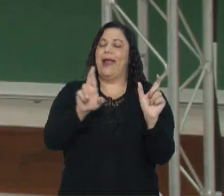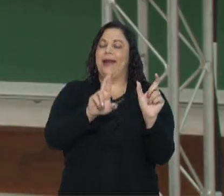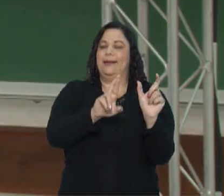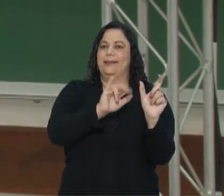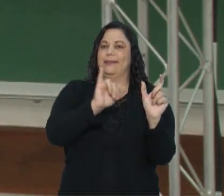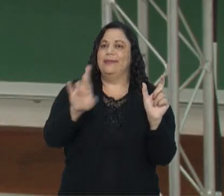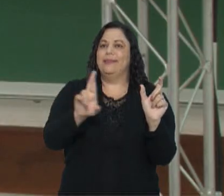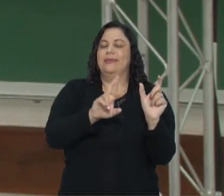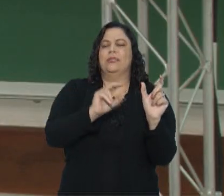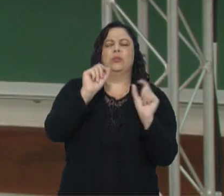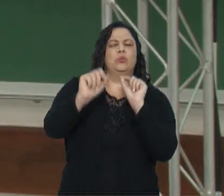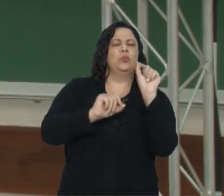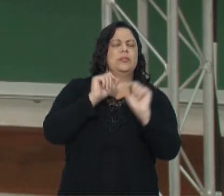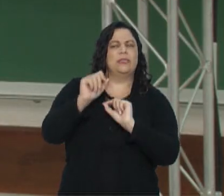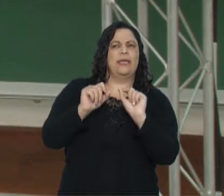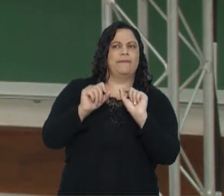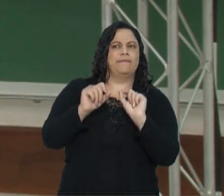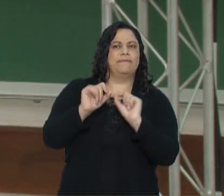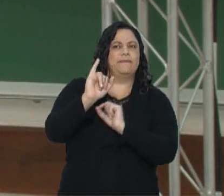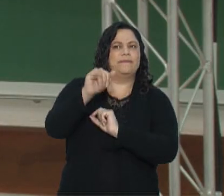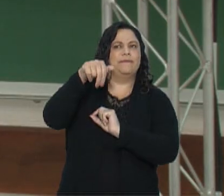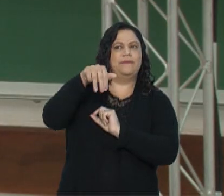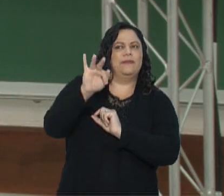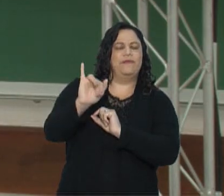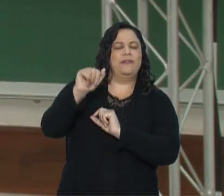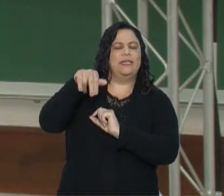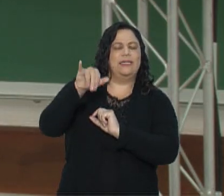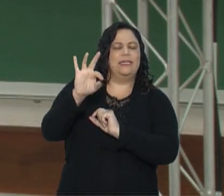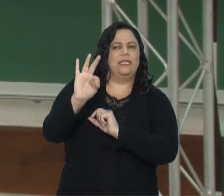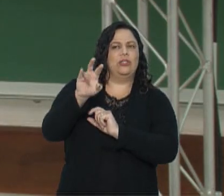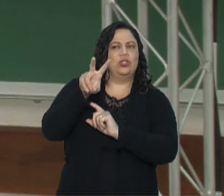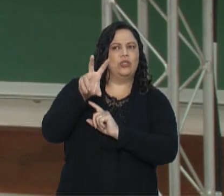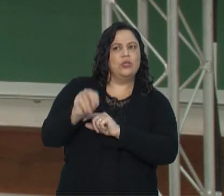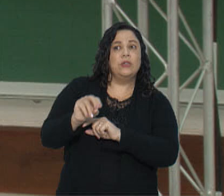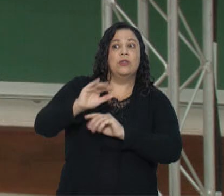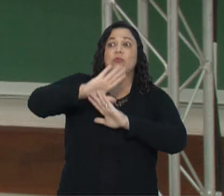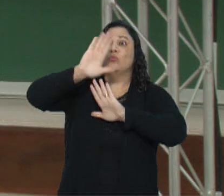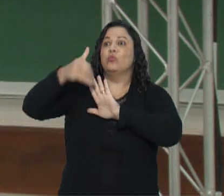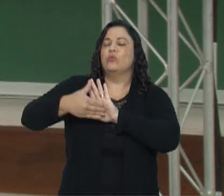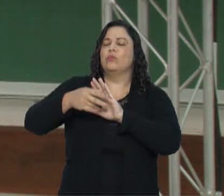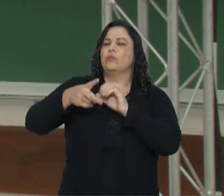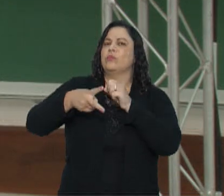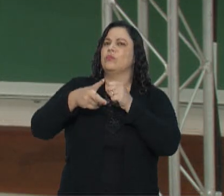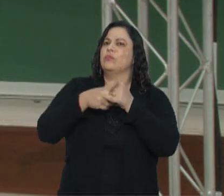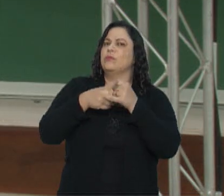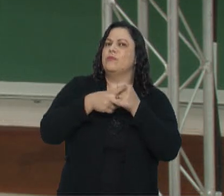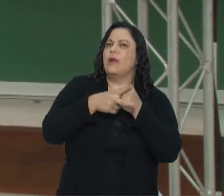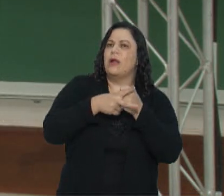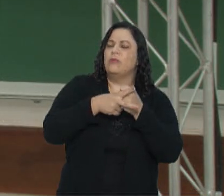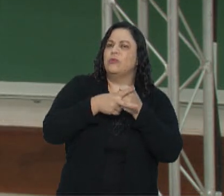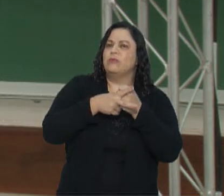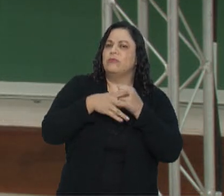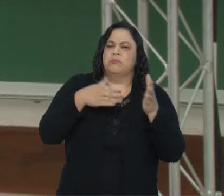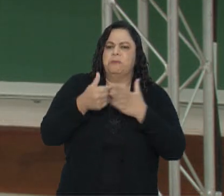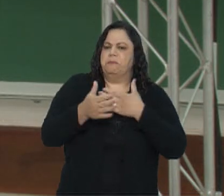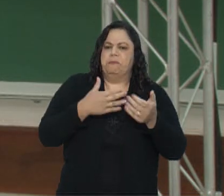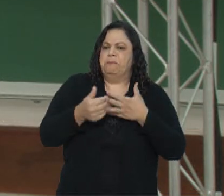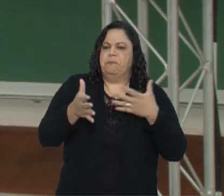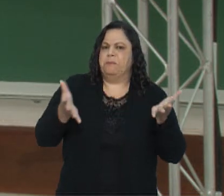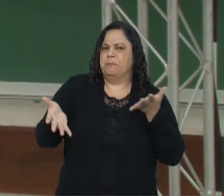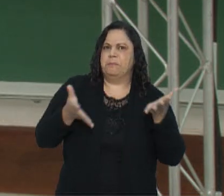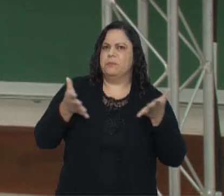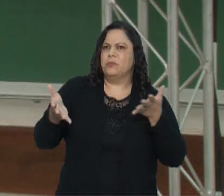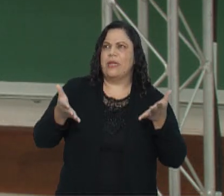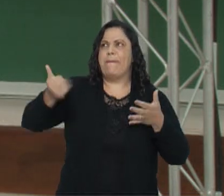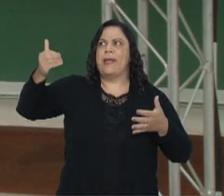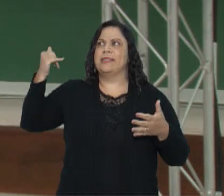é o infinitivo? Infinitivo são todos aqueles verbos sem ser conjugado em tempo nenhum, certo? Então,